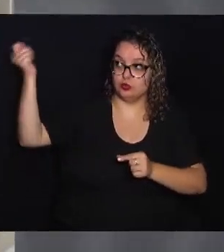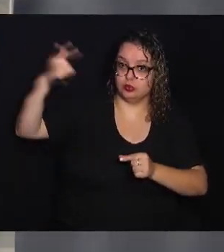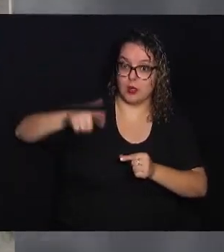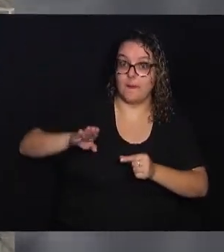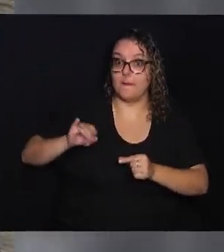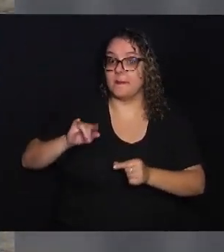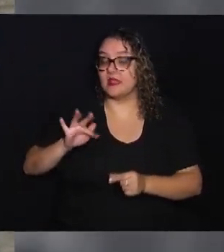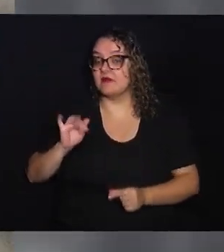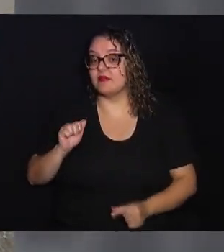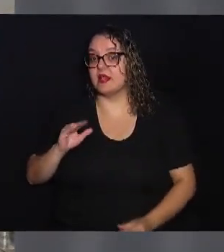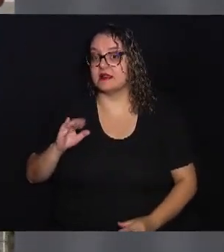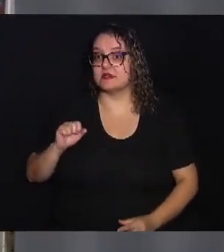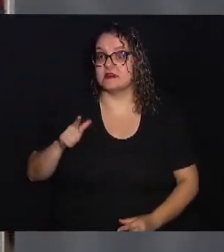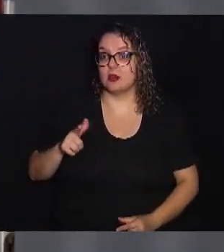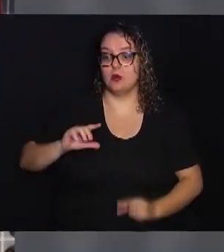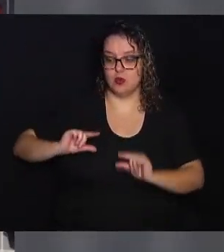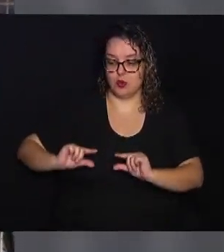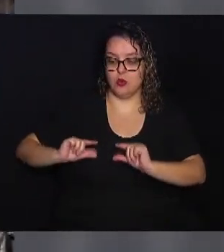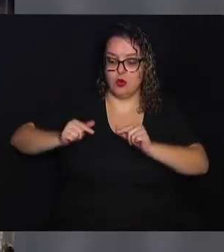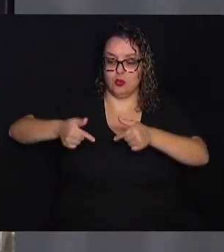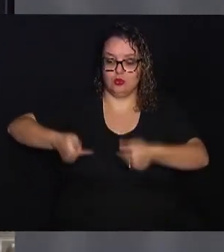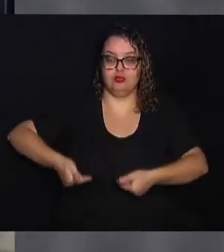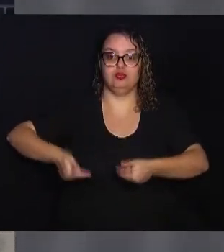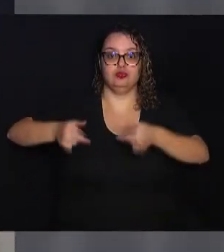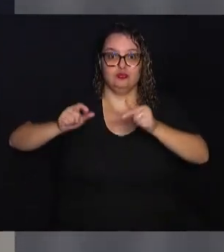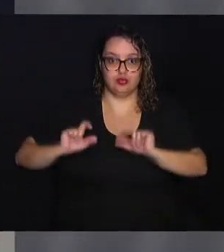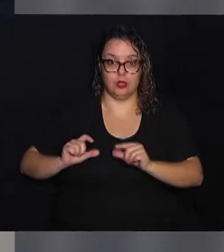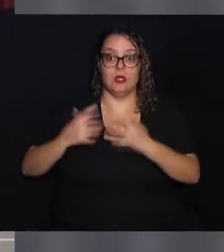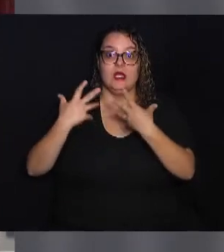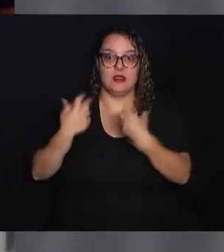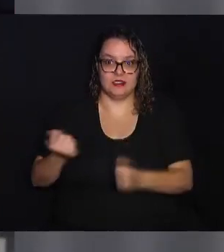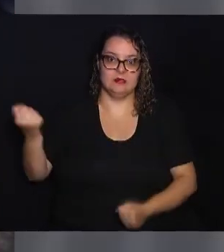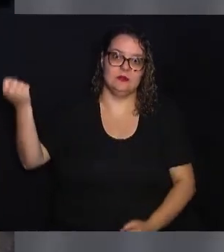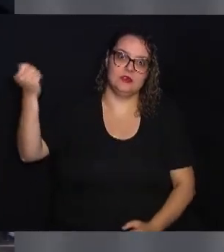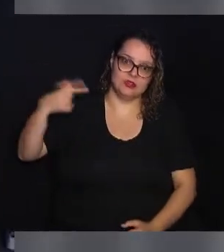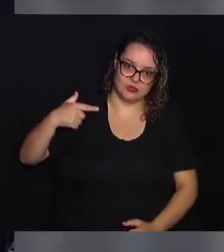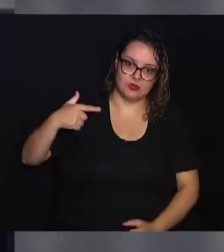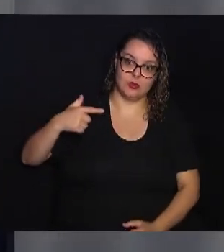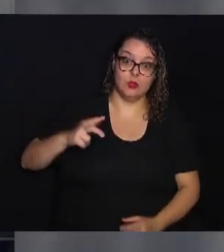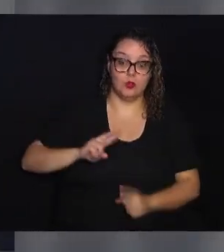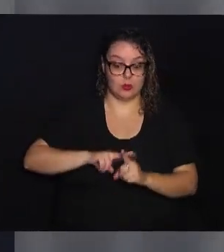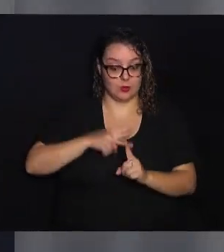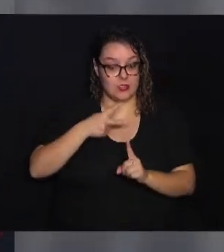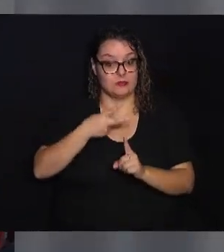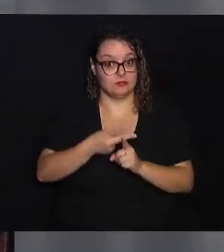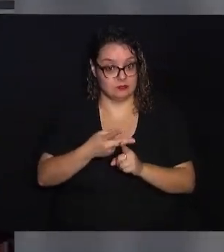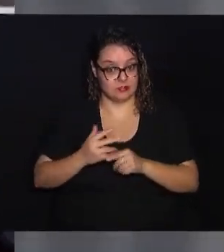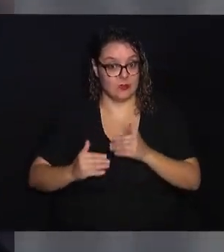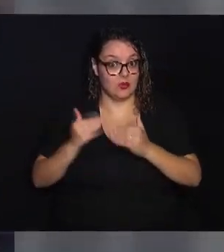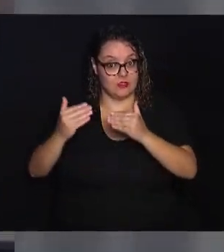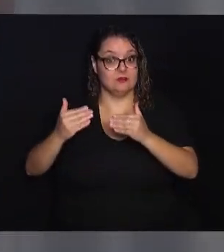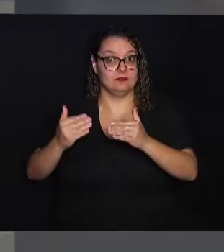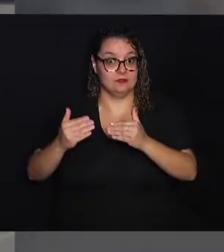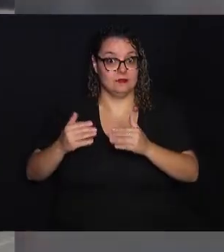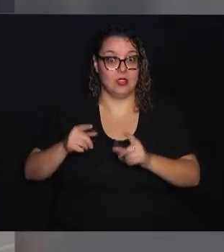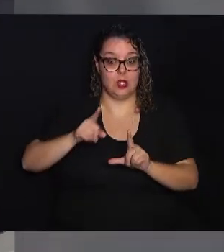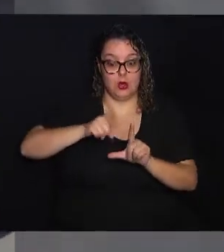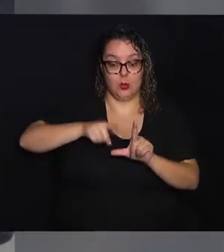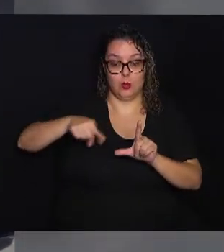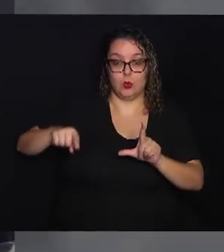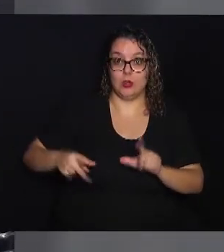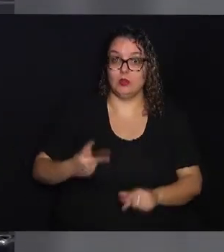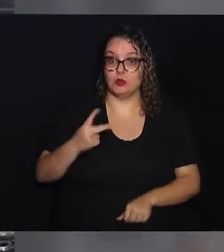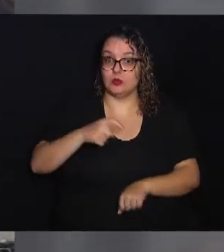permite a instalação de painéis solares bifaciais, com os dois lados recebendo a incidência solar, o que dobra a